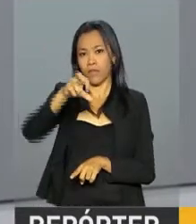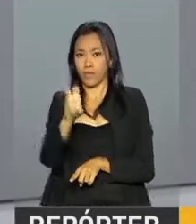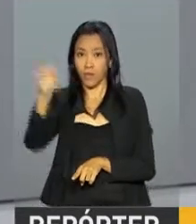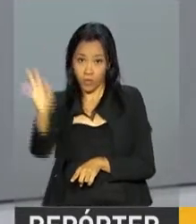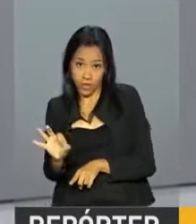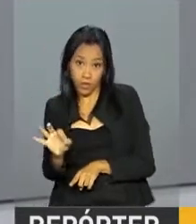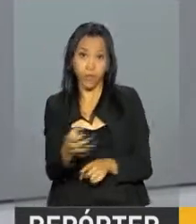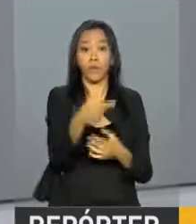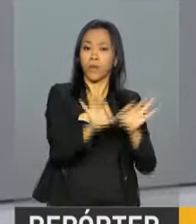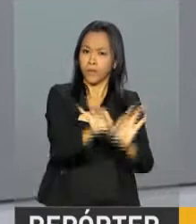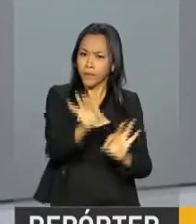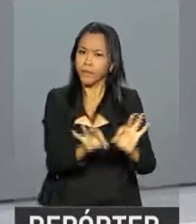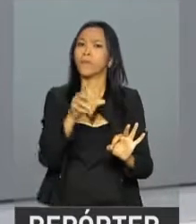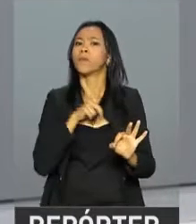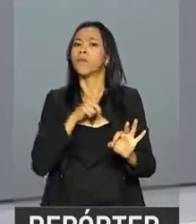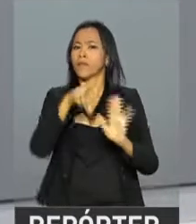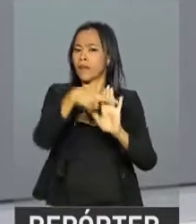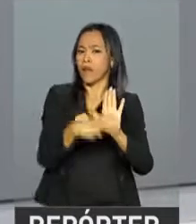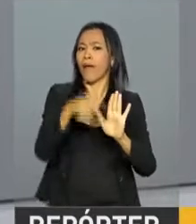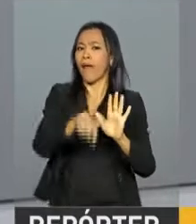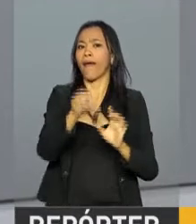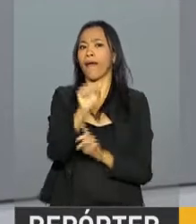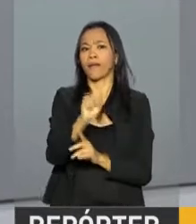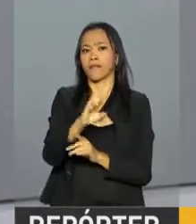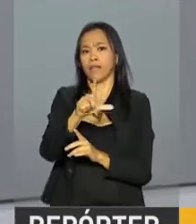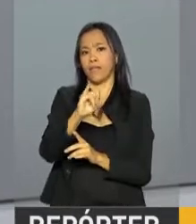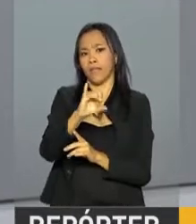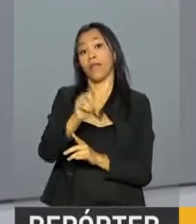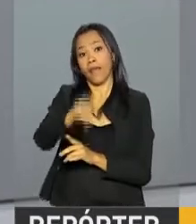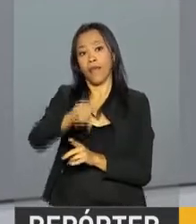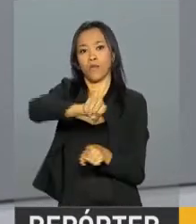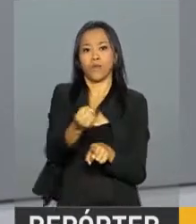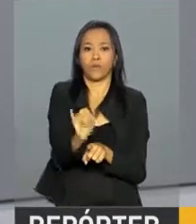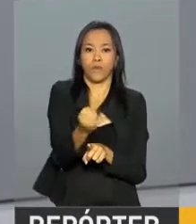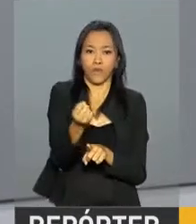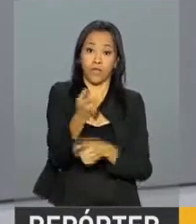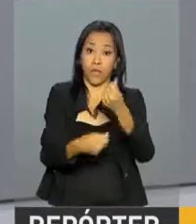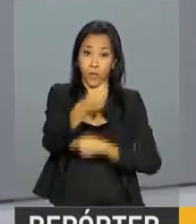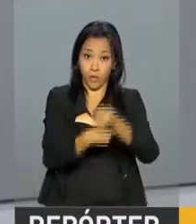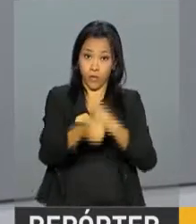3,95%. As projeções levam em consideração a Selic, a taxa básica de juros da economia, de